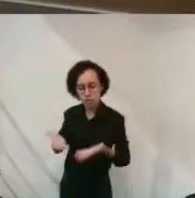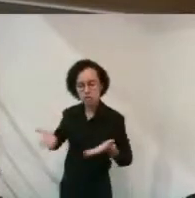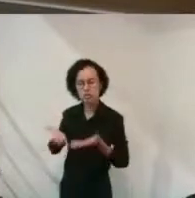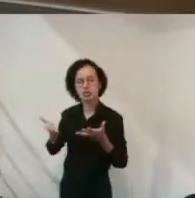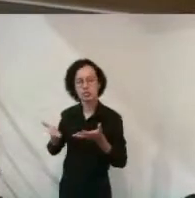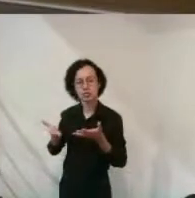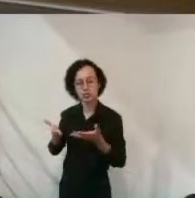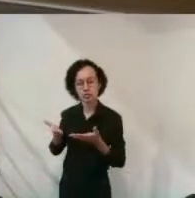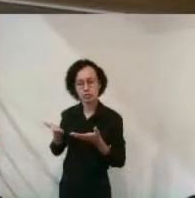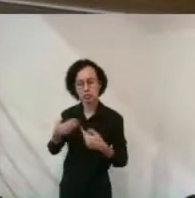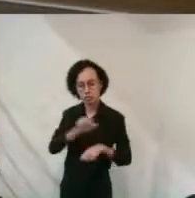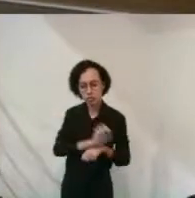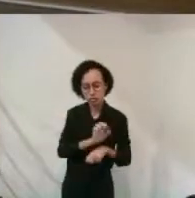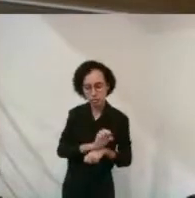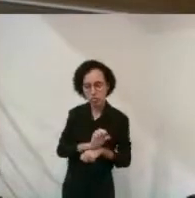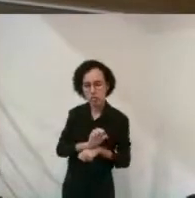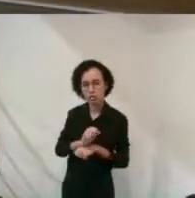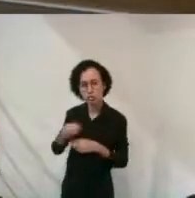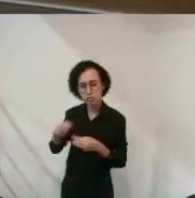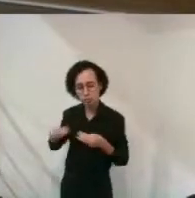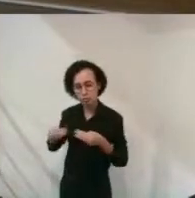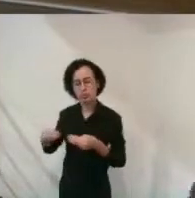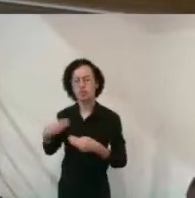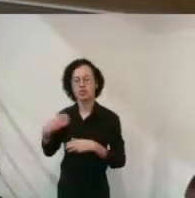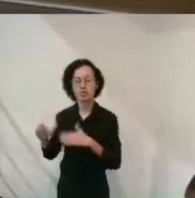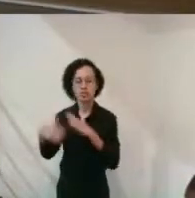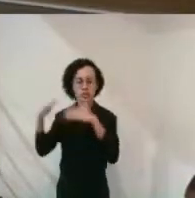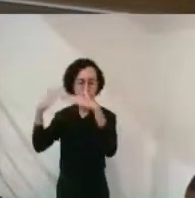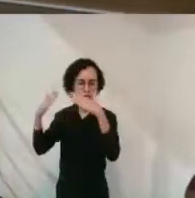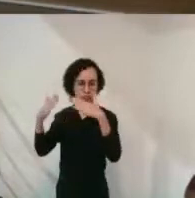entre estados e o Ministério do Desenvolvimento